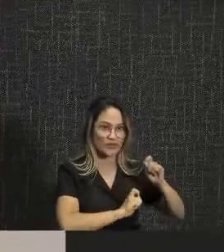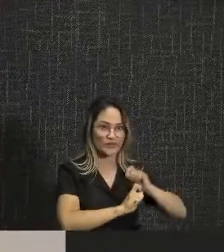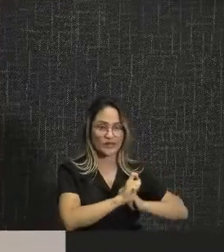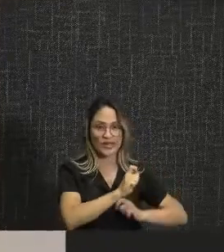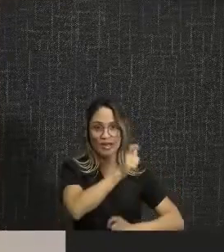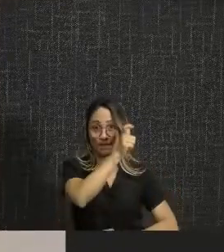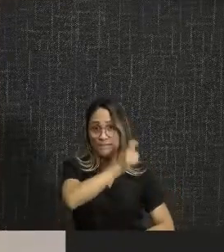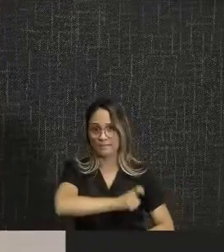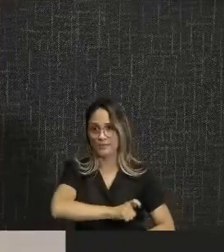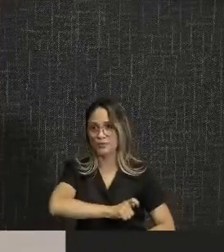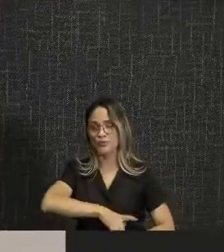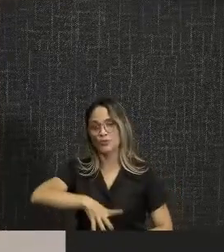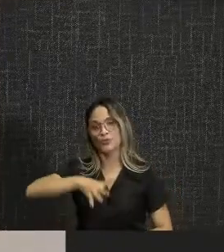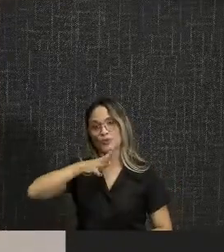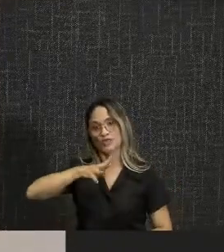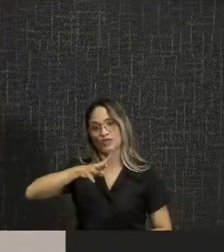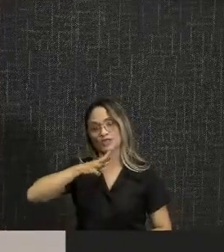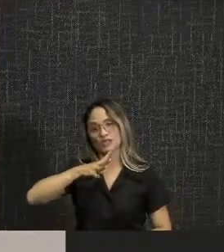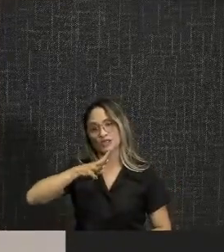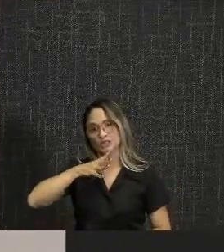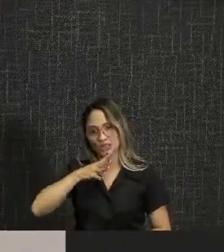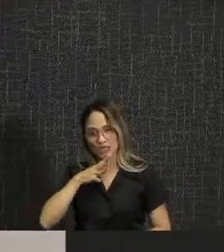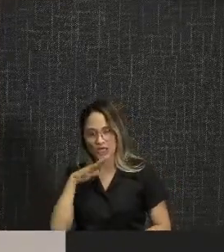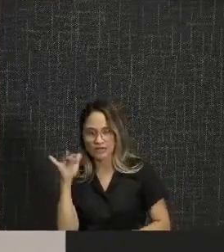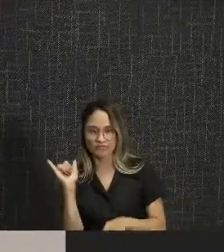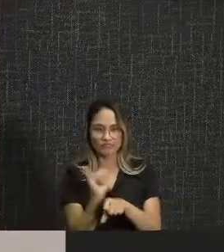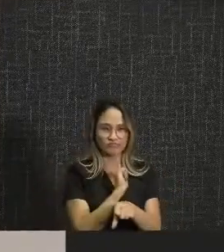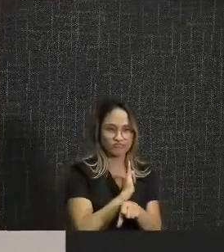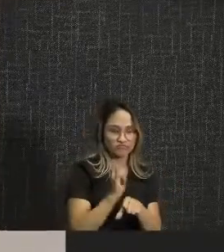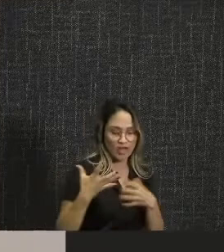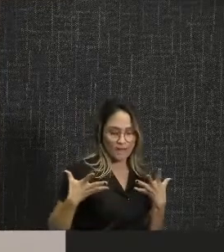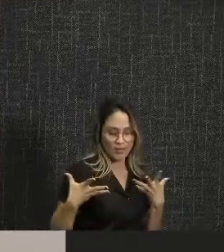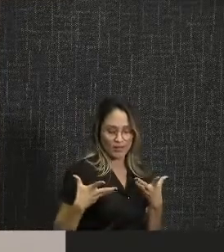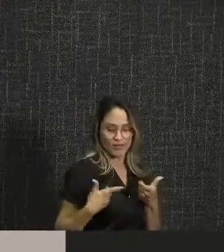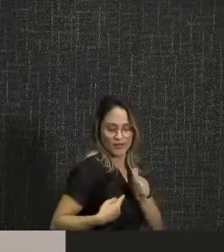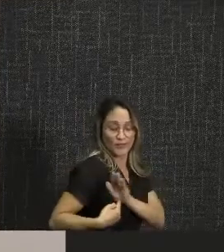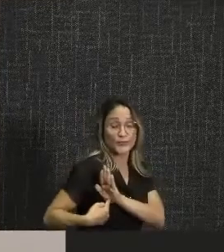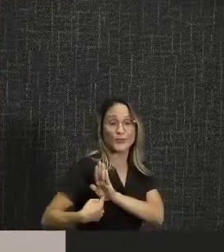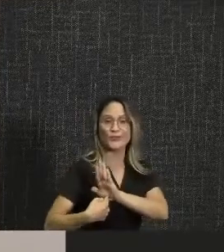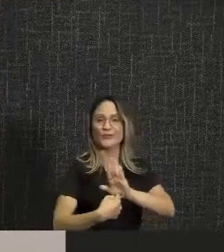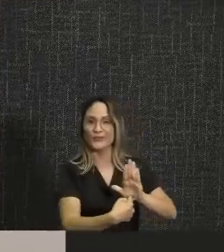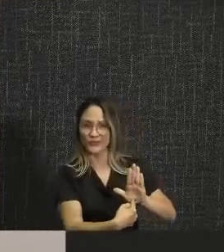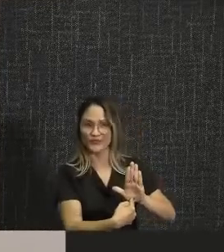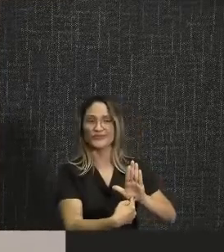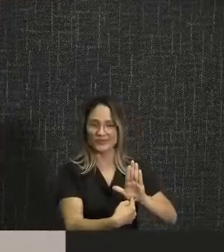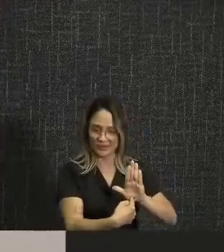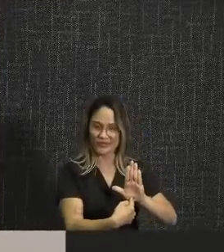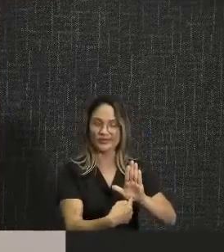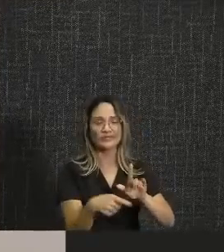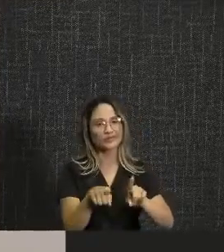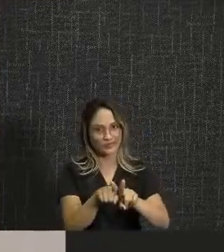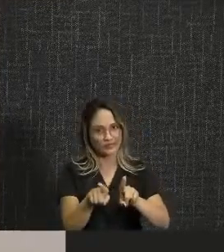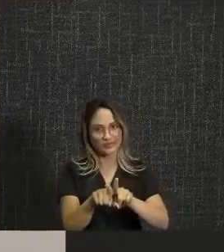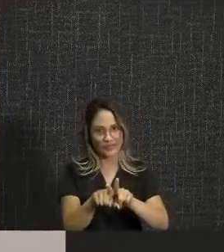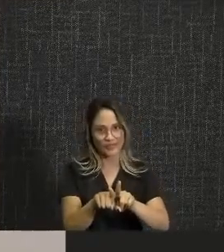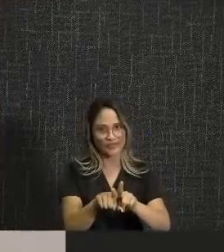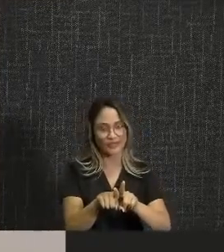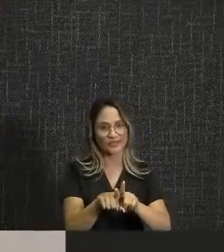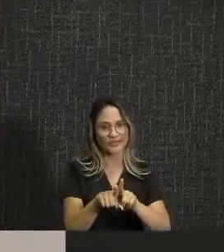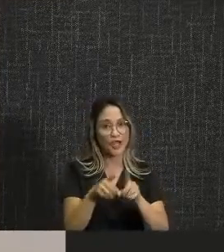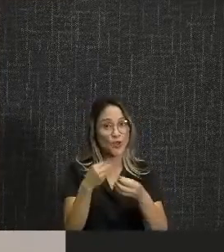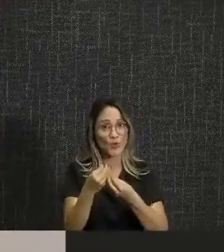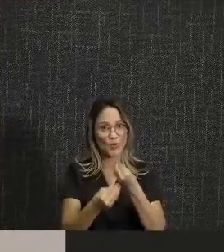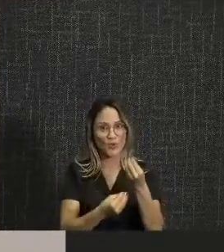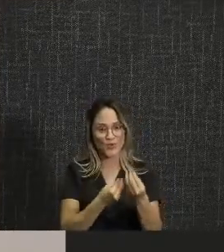o negócio dele e conseguir mostrar para os outros que o sujeito